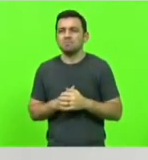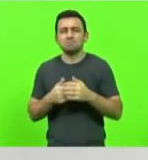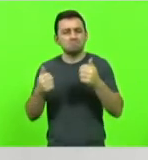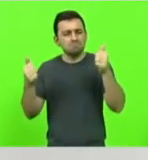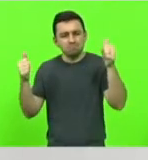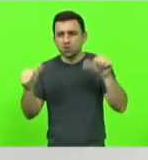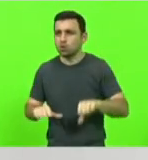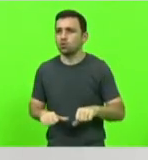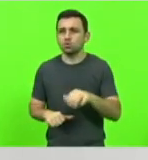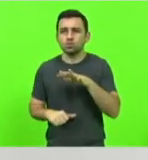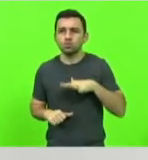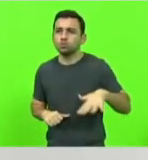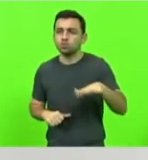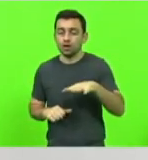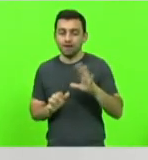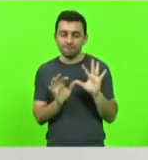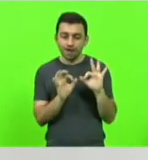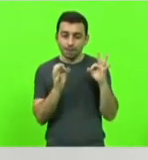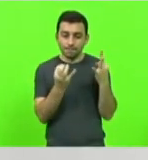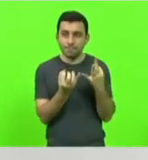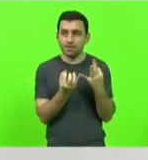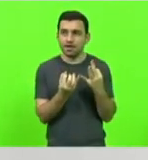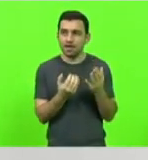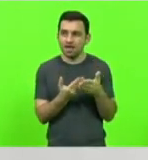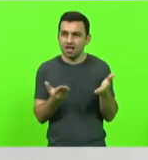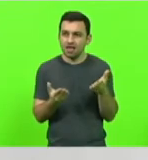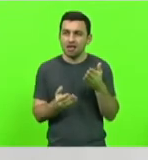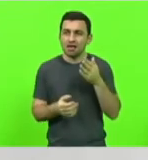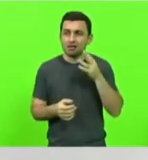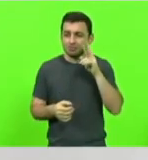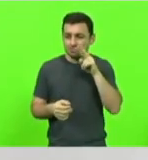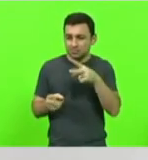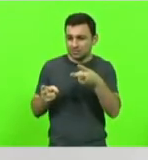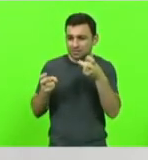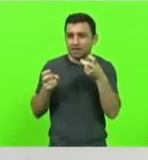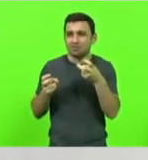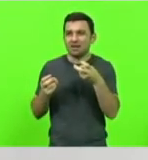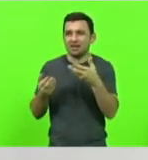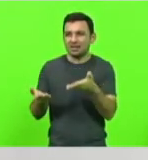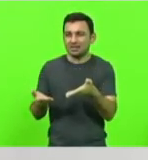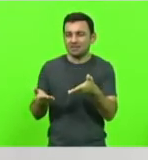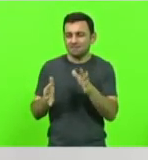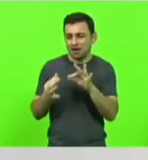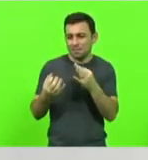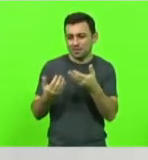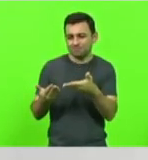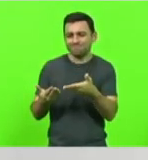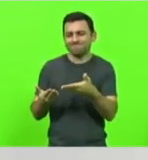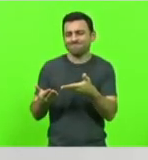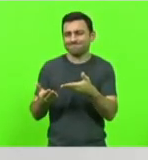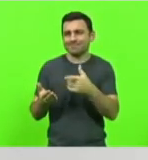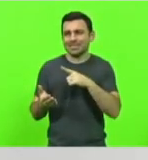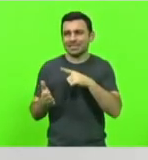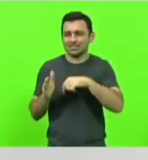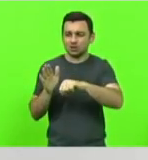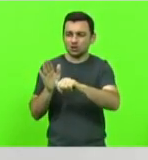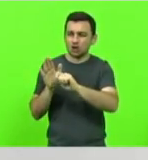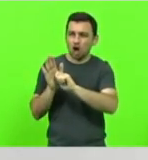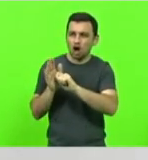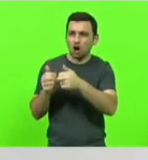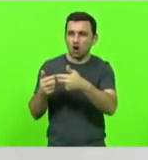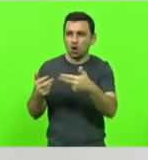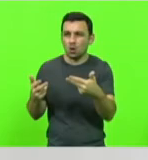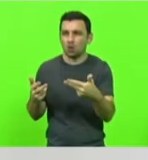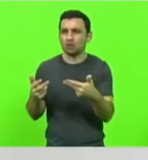maior para uma família do que ver um dos seus entes queridos envolvidos com esse pedaço